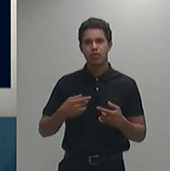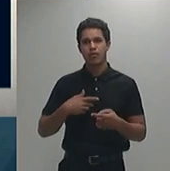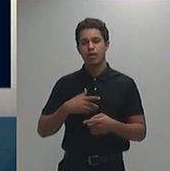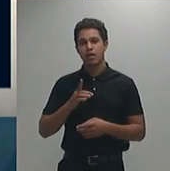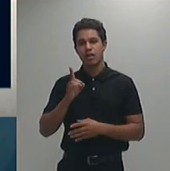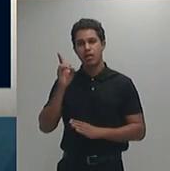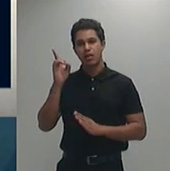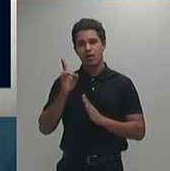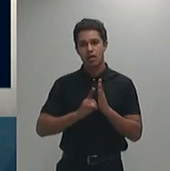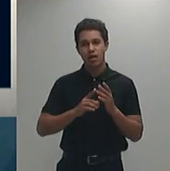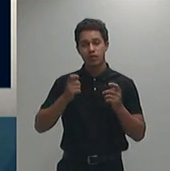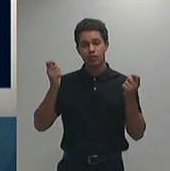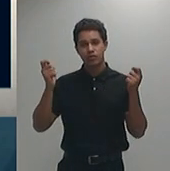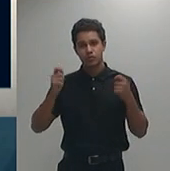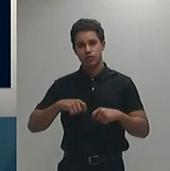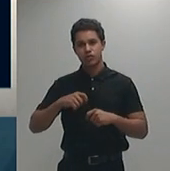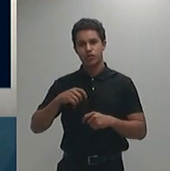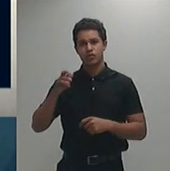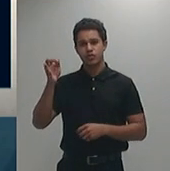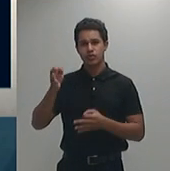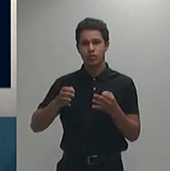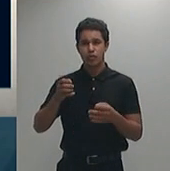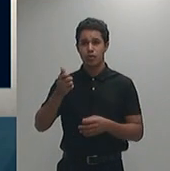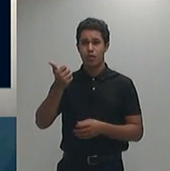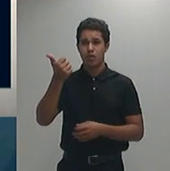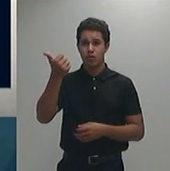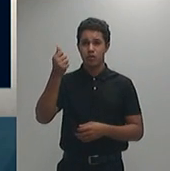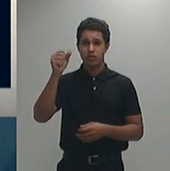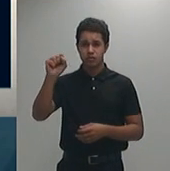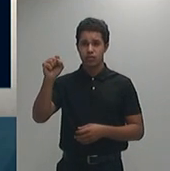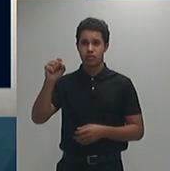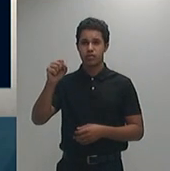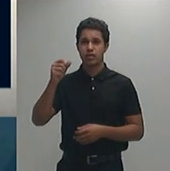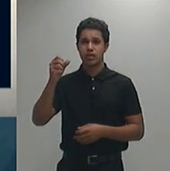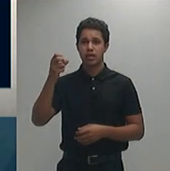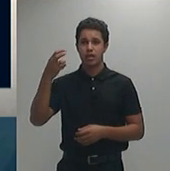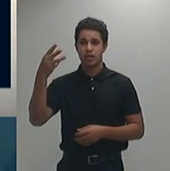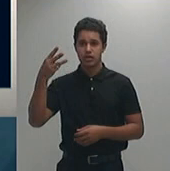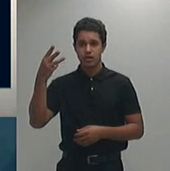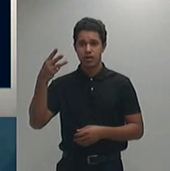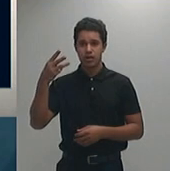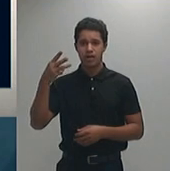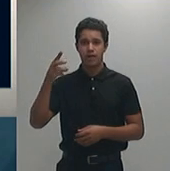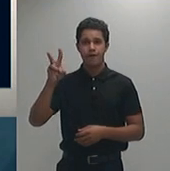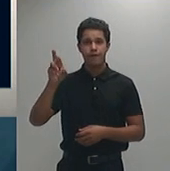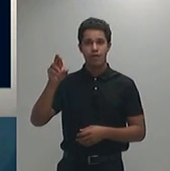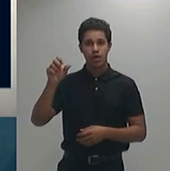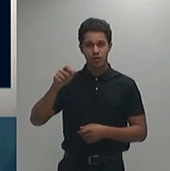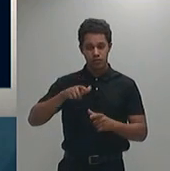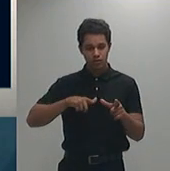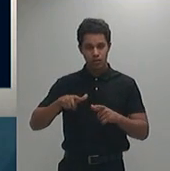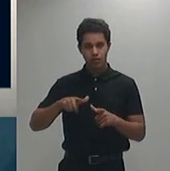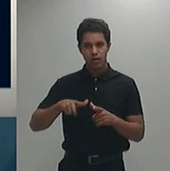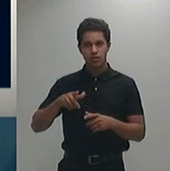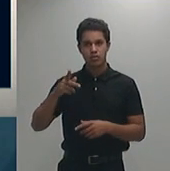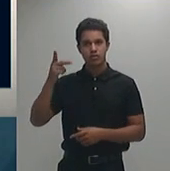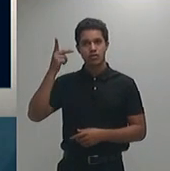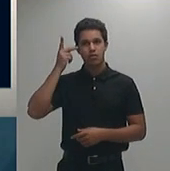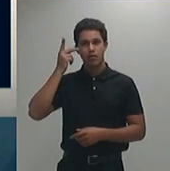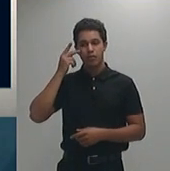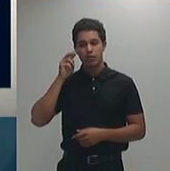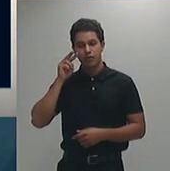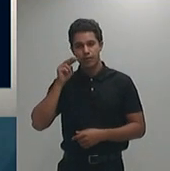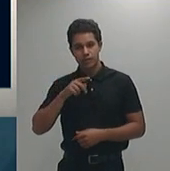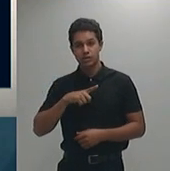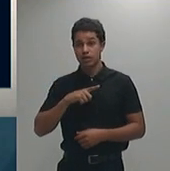da 83ª Vara do Trabalho de São Paulo para decidir quanto à existência ou não de relação de emprego em todo o período